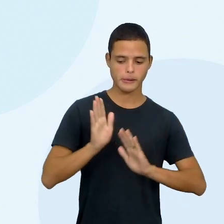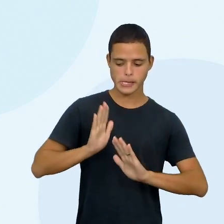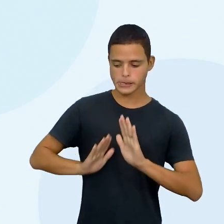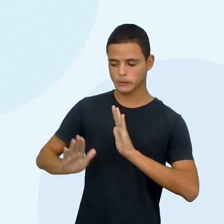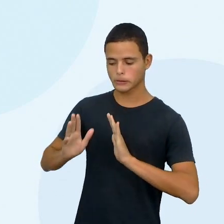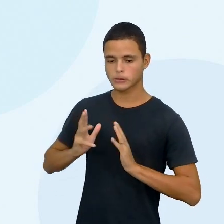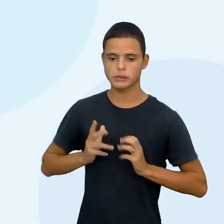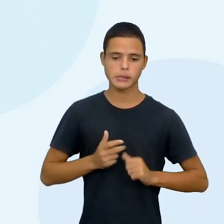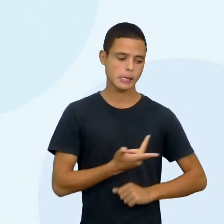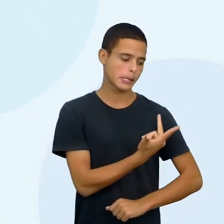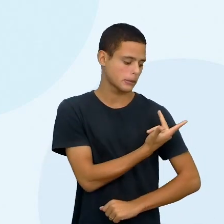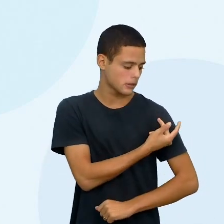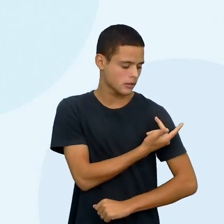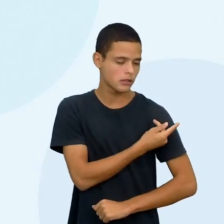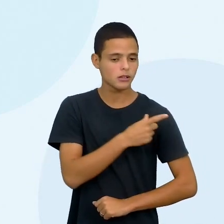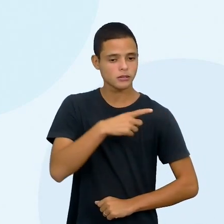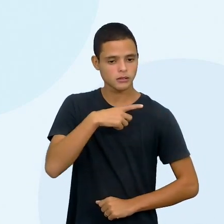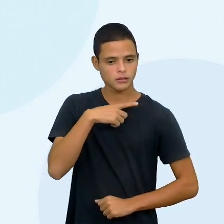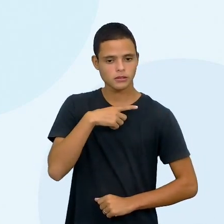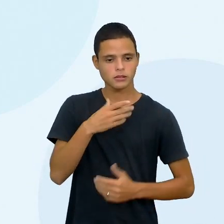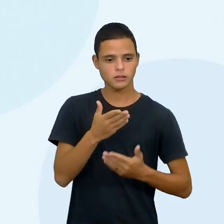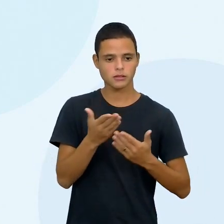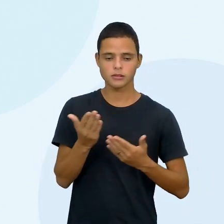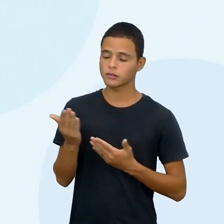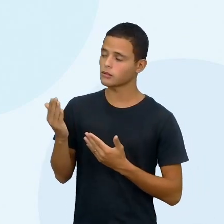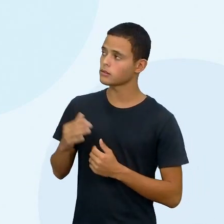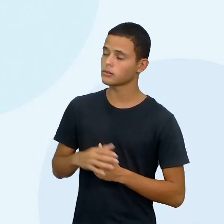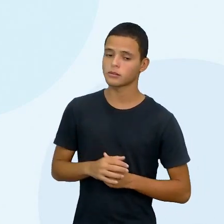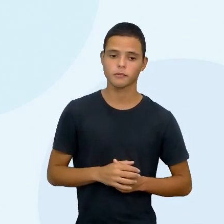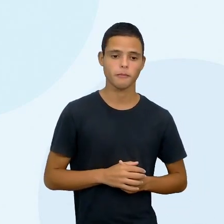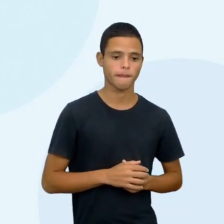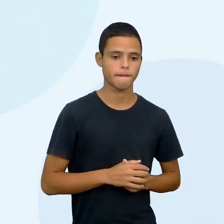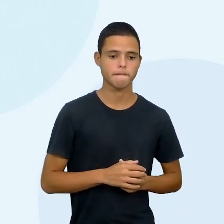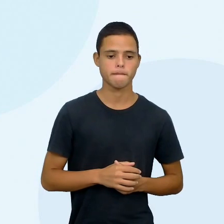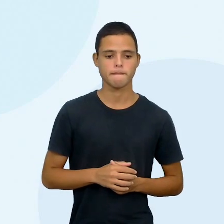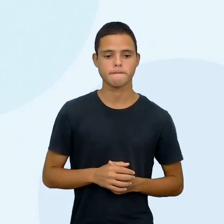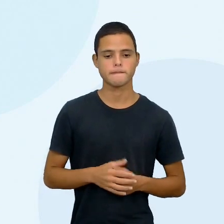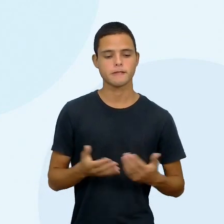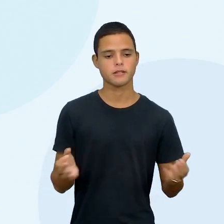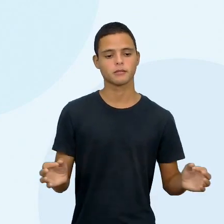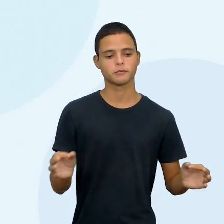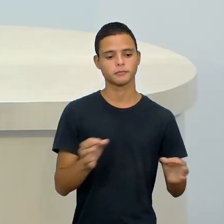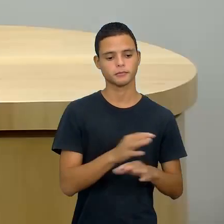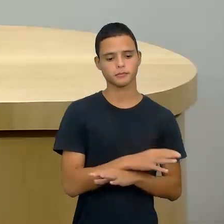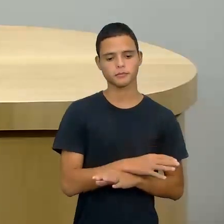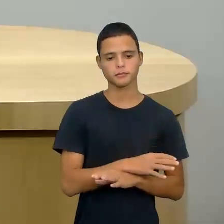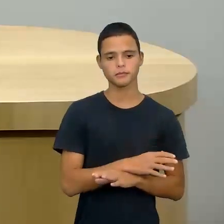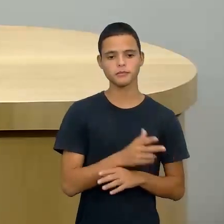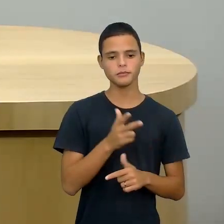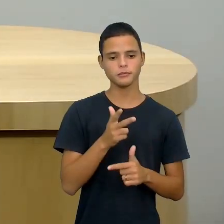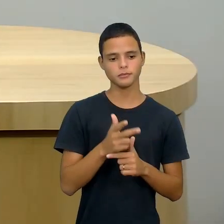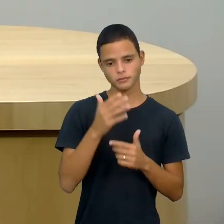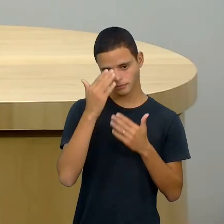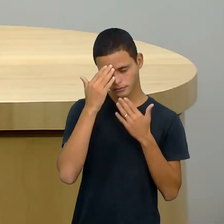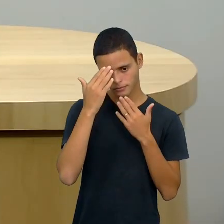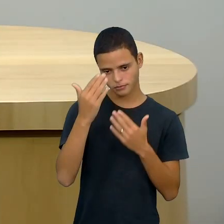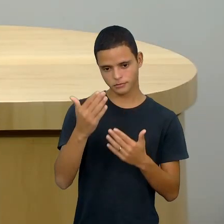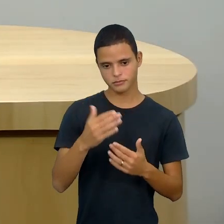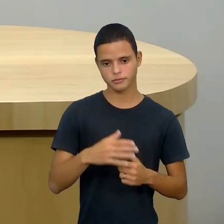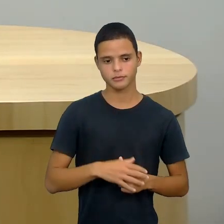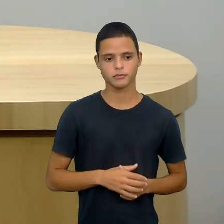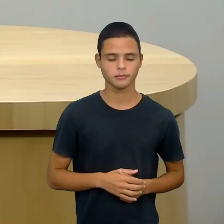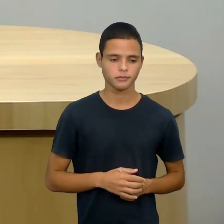de vacinação, que está para vocês na tela. Então, encerrando, né, Terezinha, agora, obrigada, né,